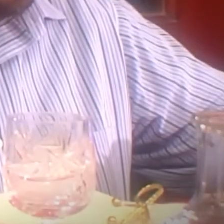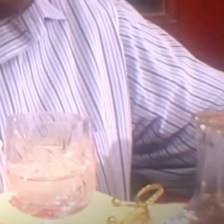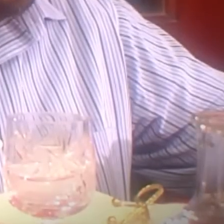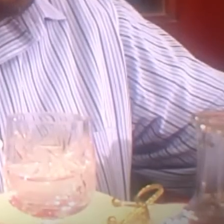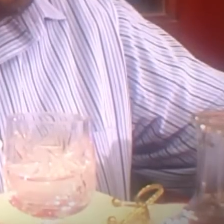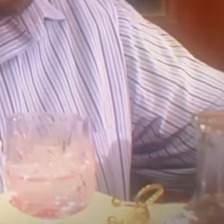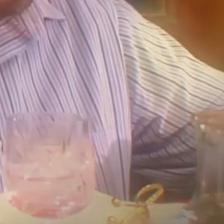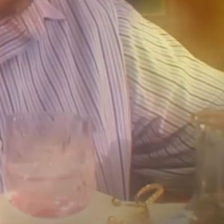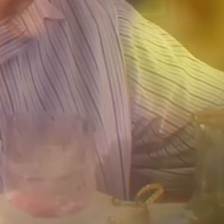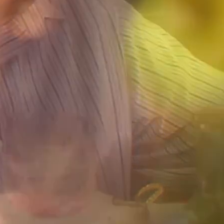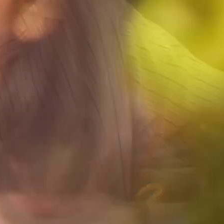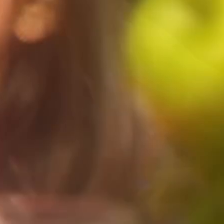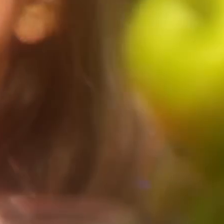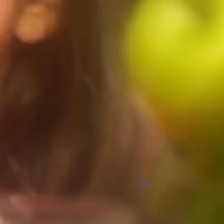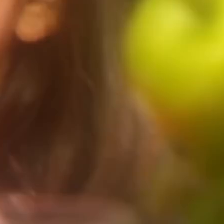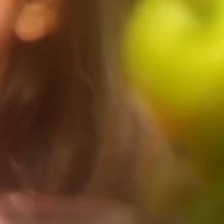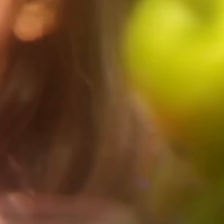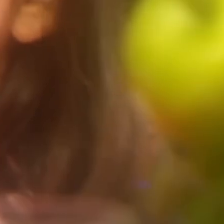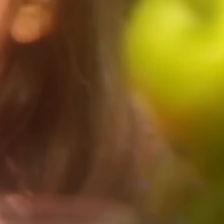de